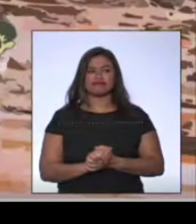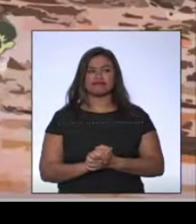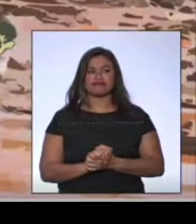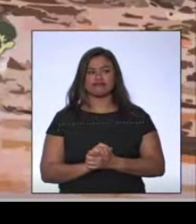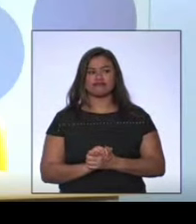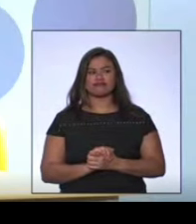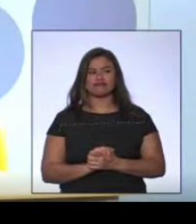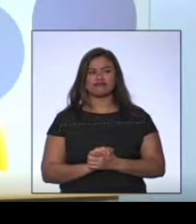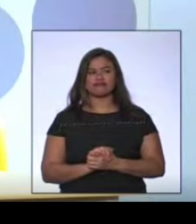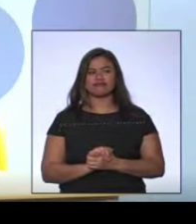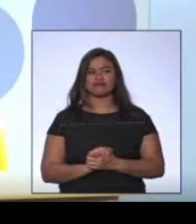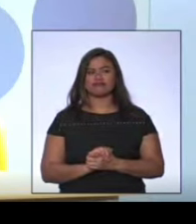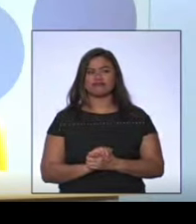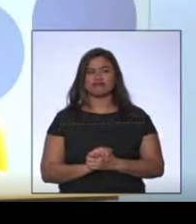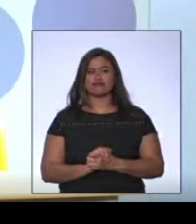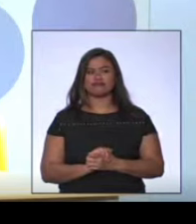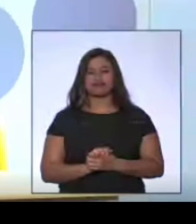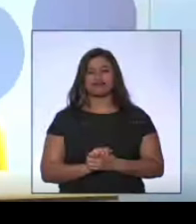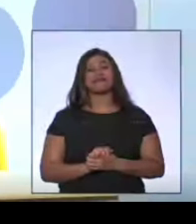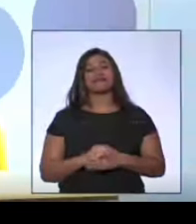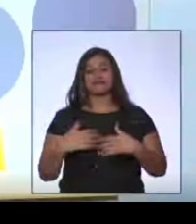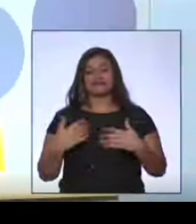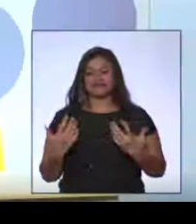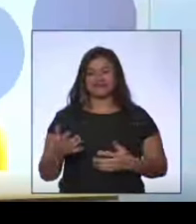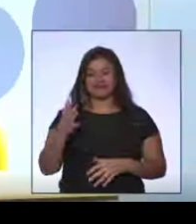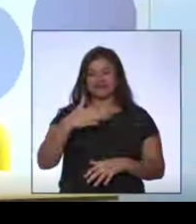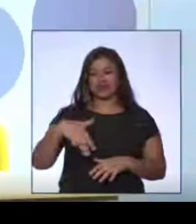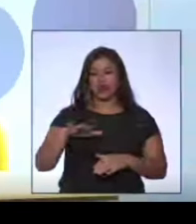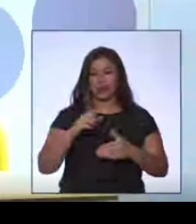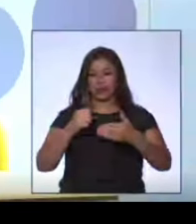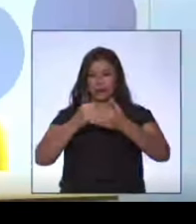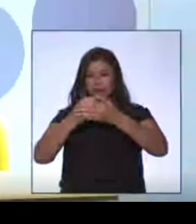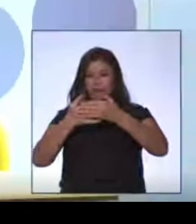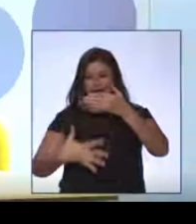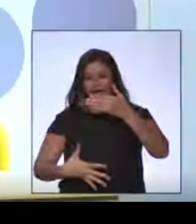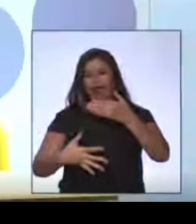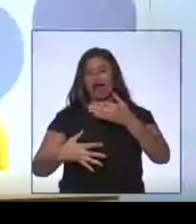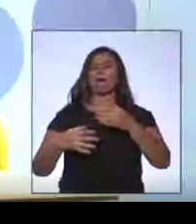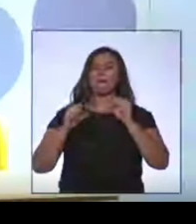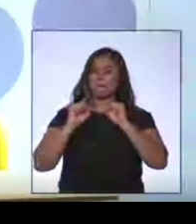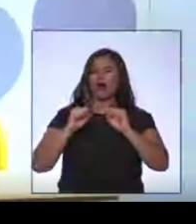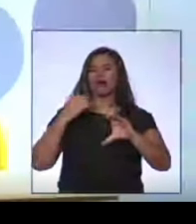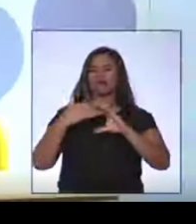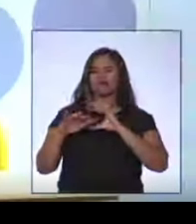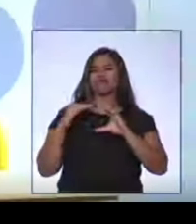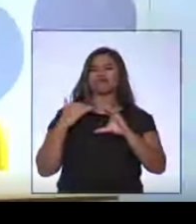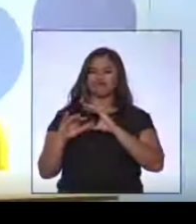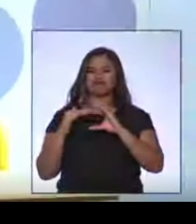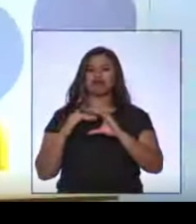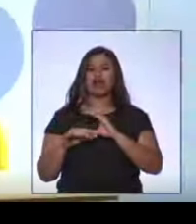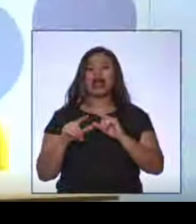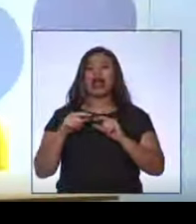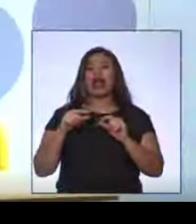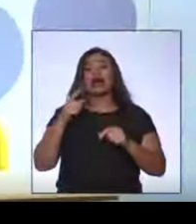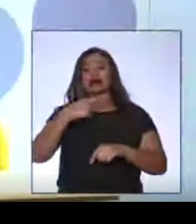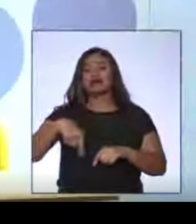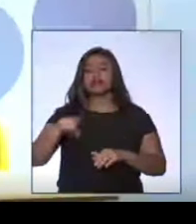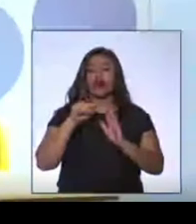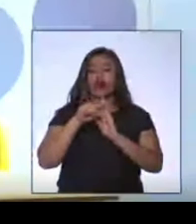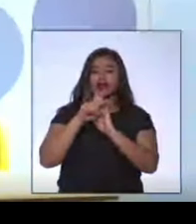Mary? Pessoal, vamos lá, todo mundo participando do chat e vamos, o que que nós vamos analisar aqui